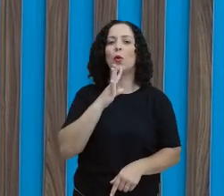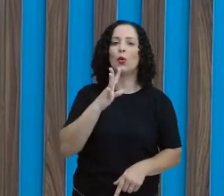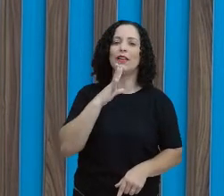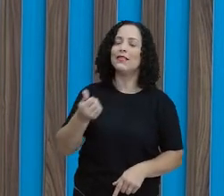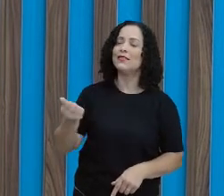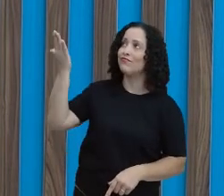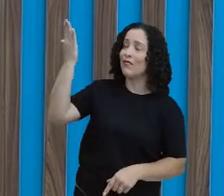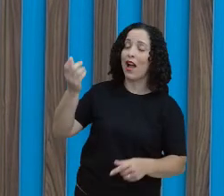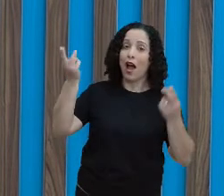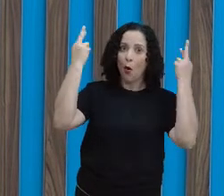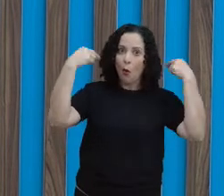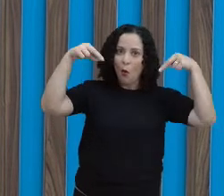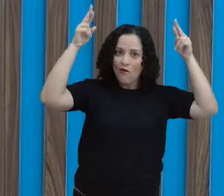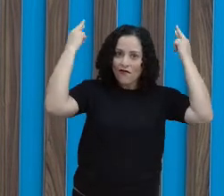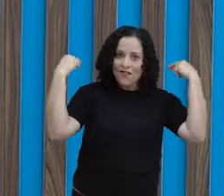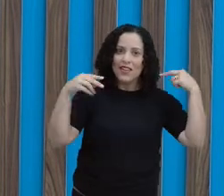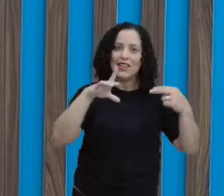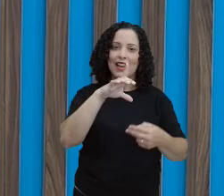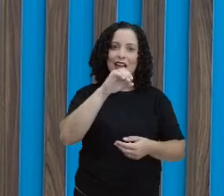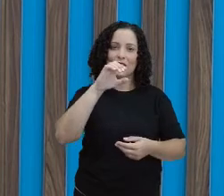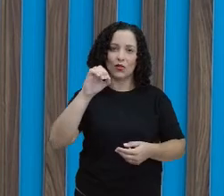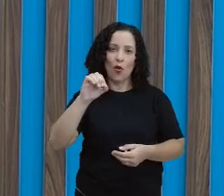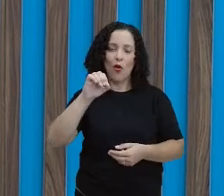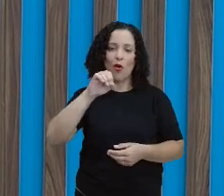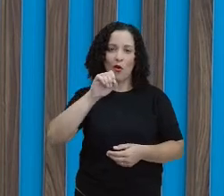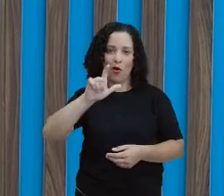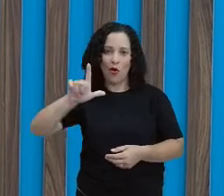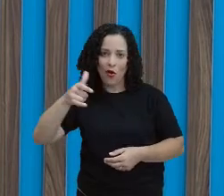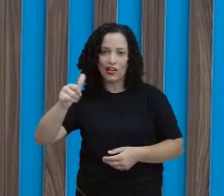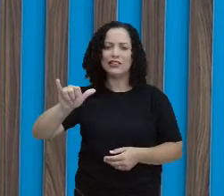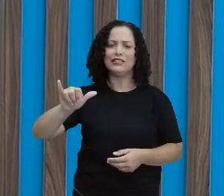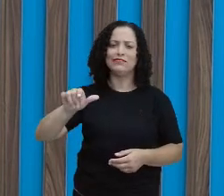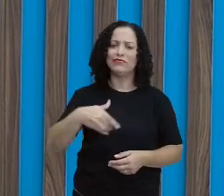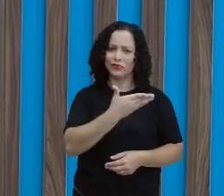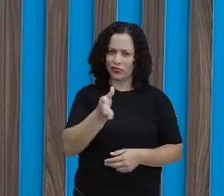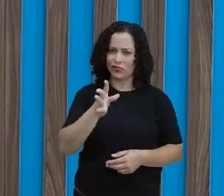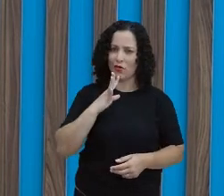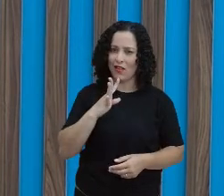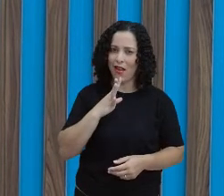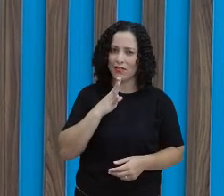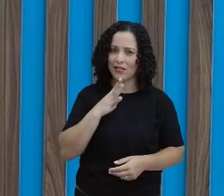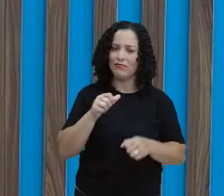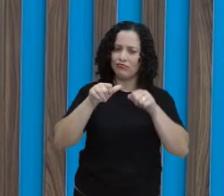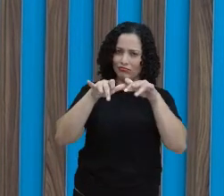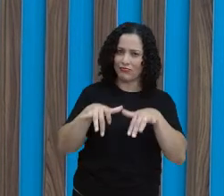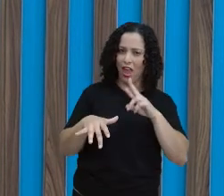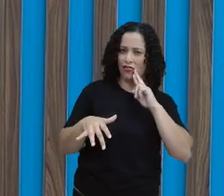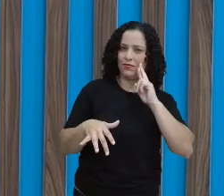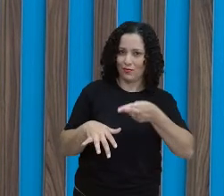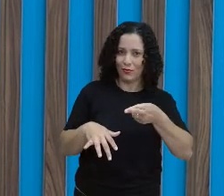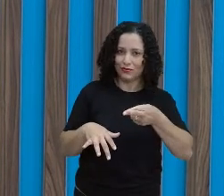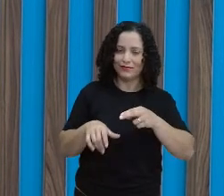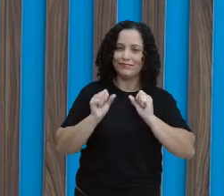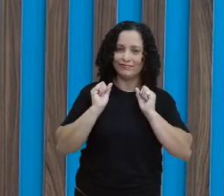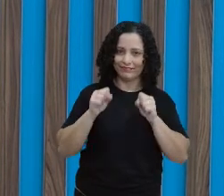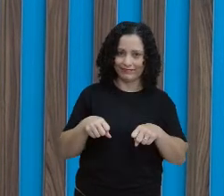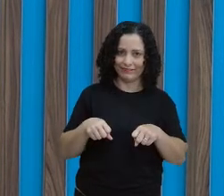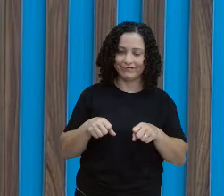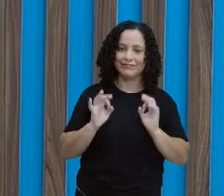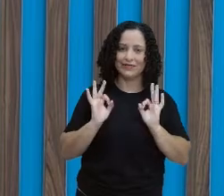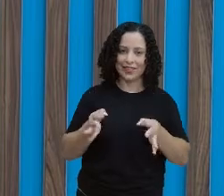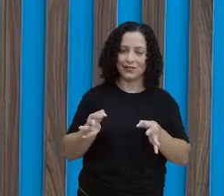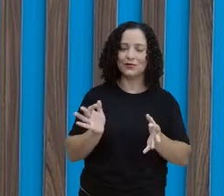aí, pessoal. Coloca só o sim, eu já ouvi falar, né? Se quiser continuar a frase, continua, senão só o sim já está de bom